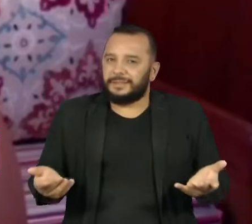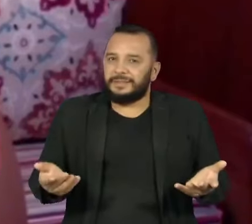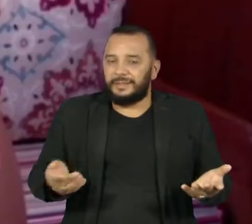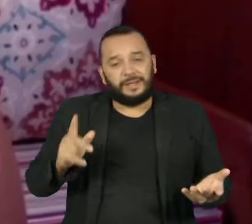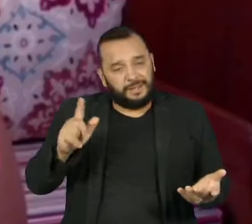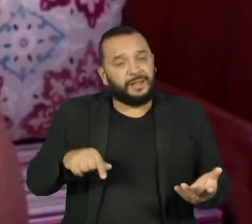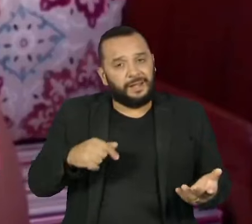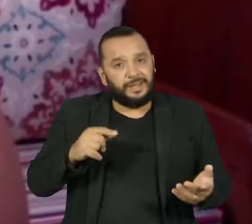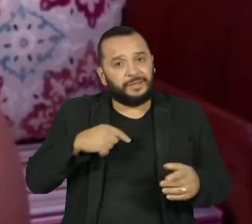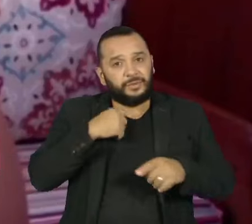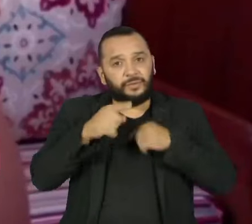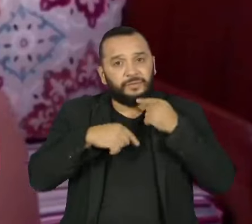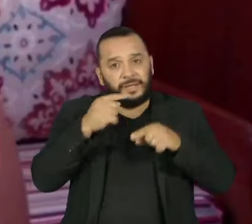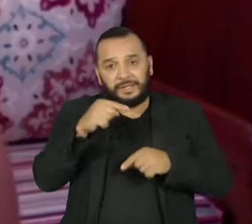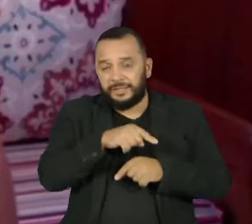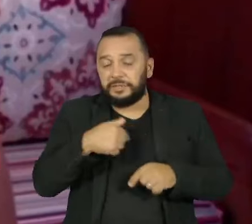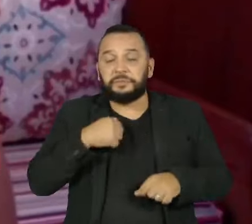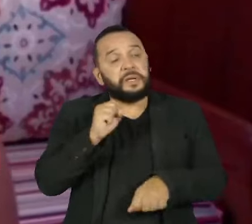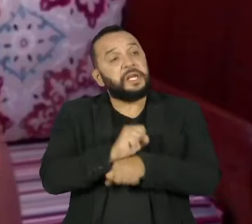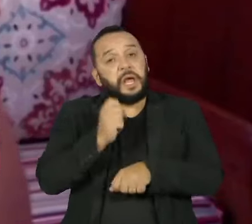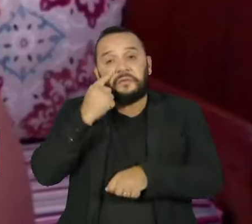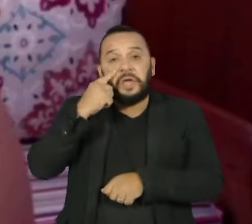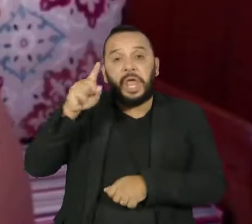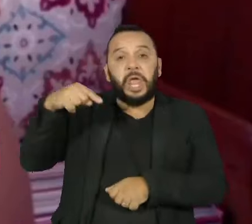é a pergunta né a gente vai pagar para ver de novo